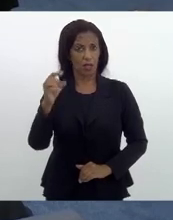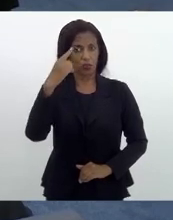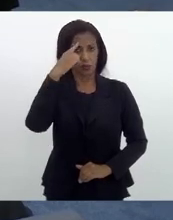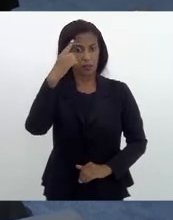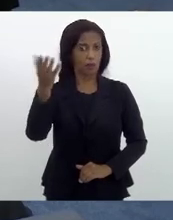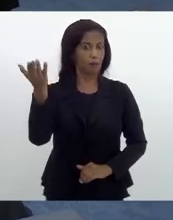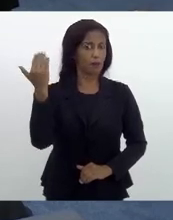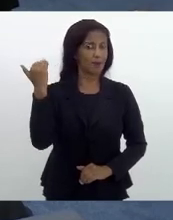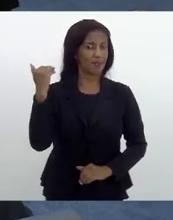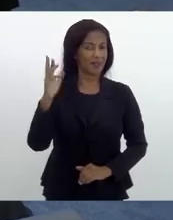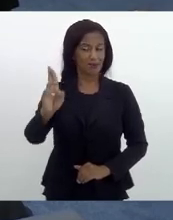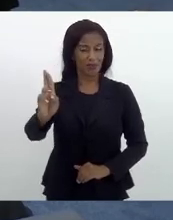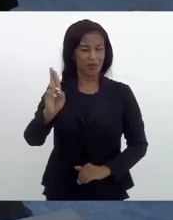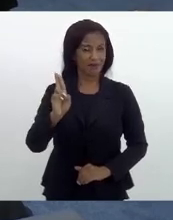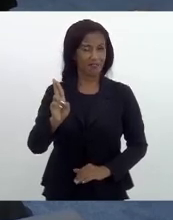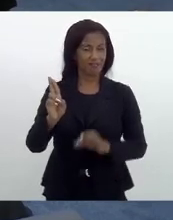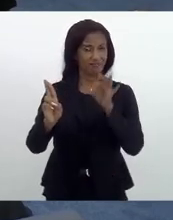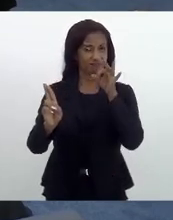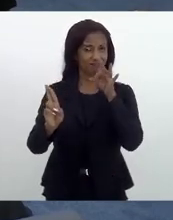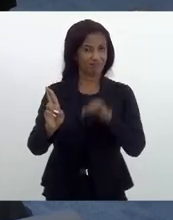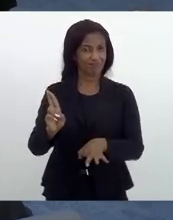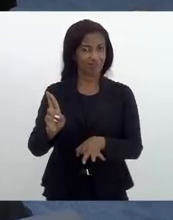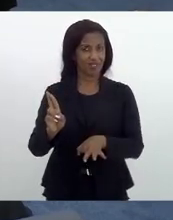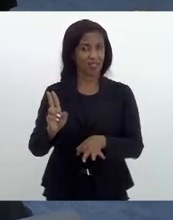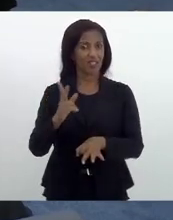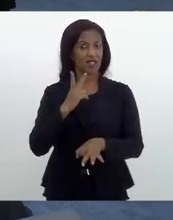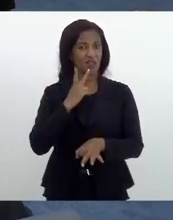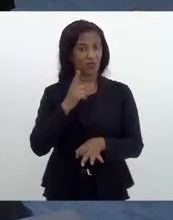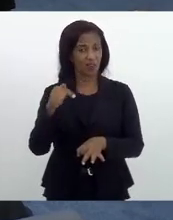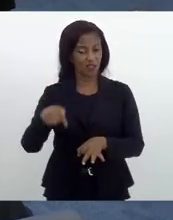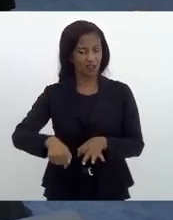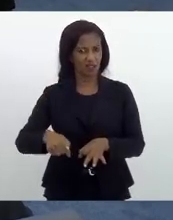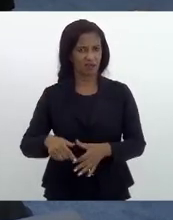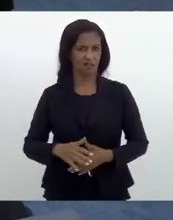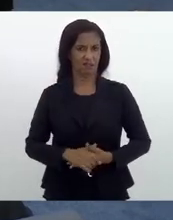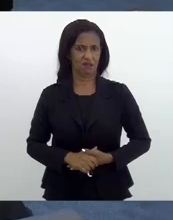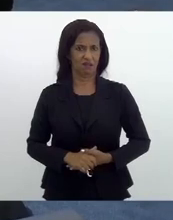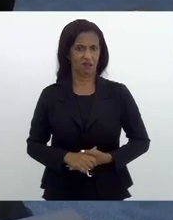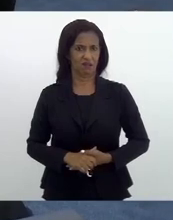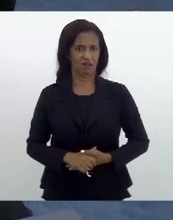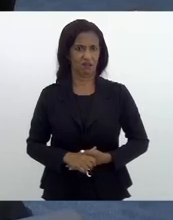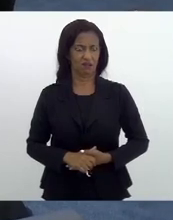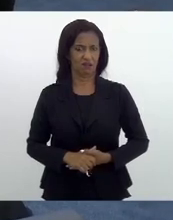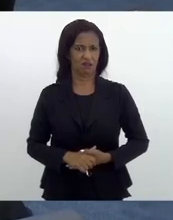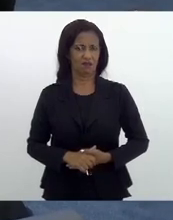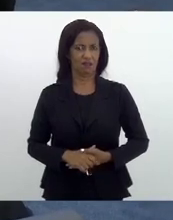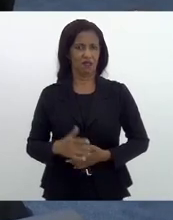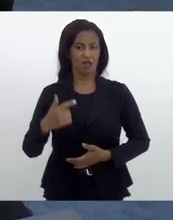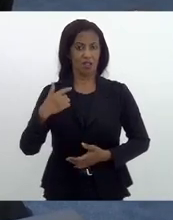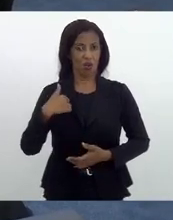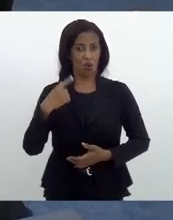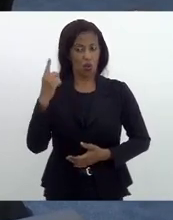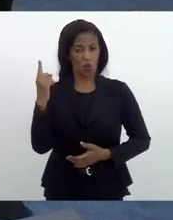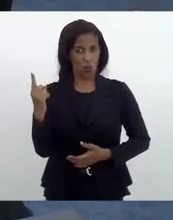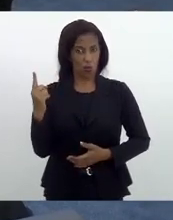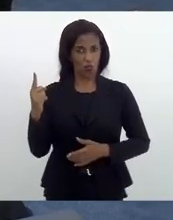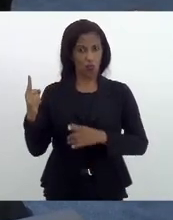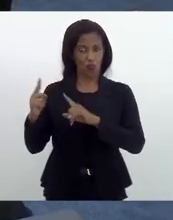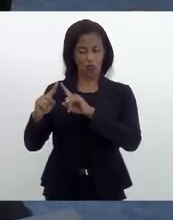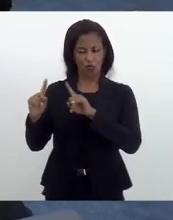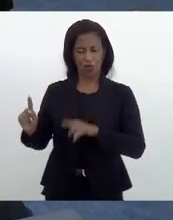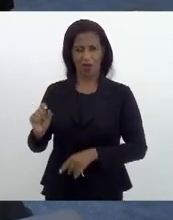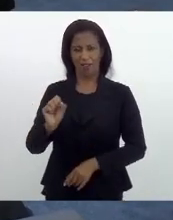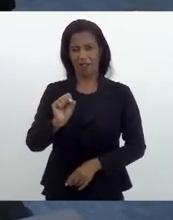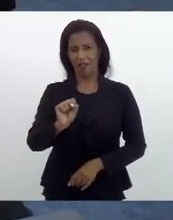me deu a resposta, exatamente a resposta que eu verbalizei aqui. Eu fui abordada por um funcionário da CEAP,